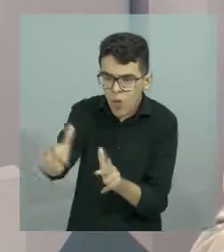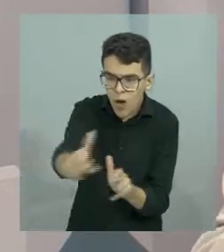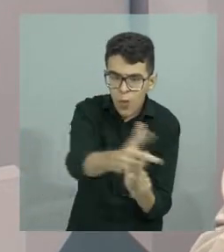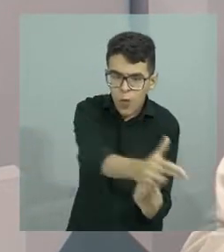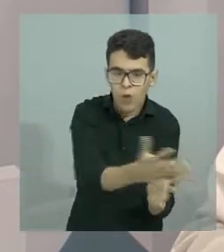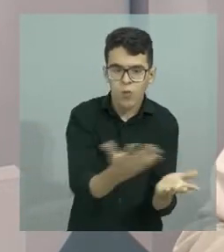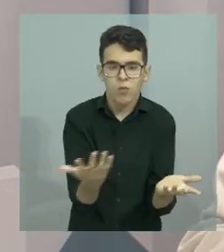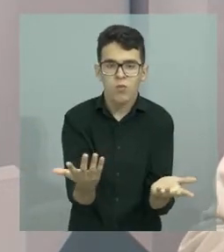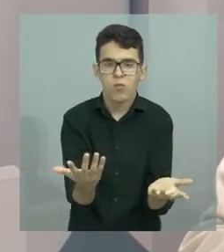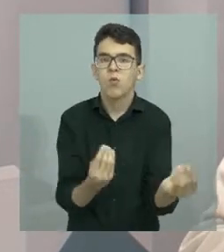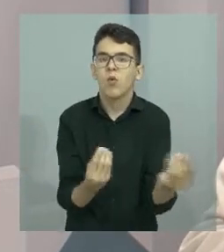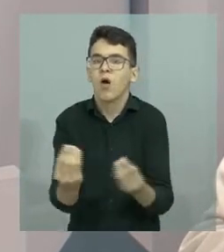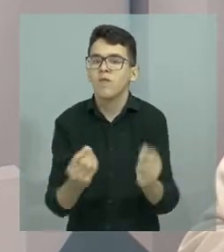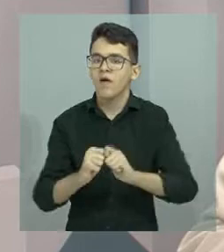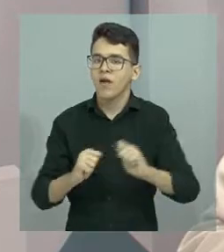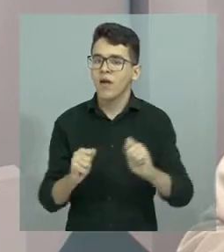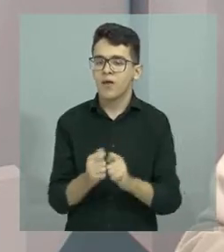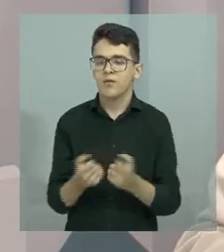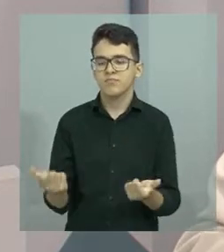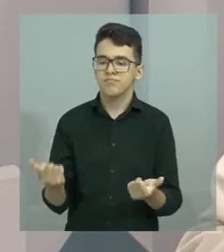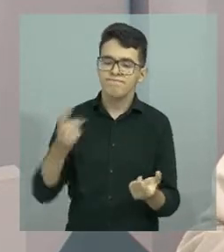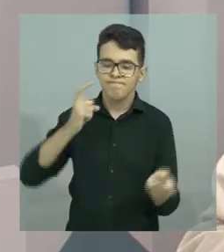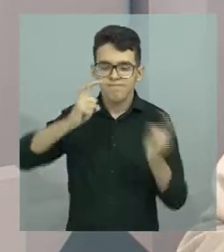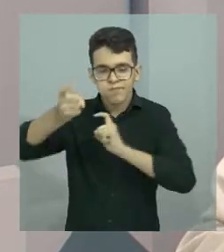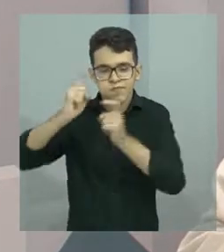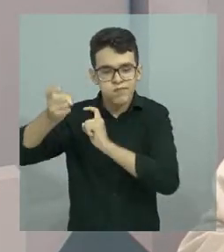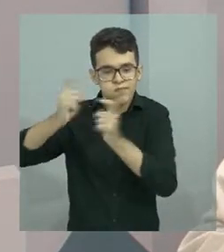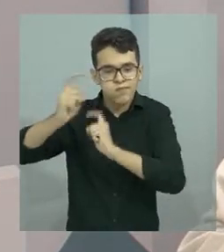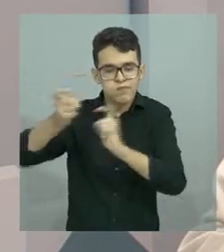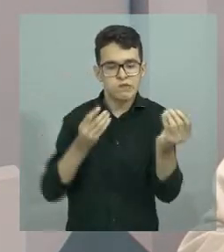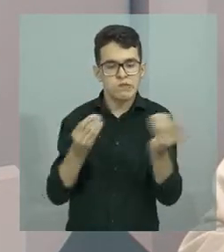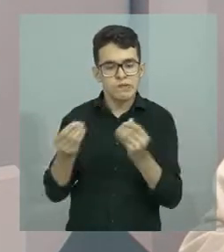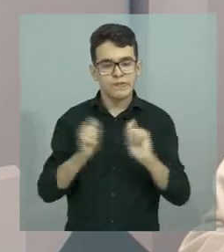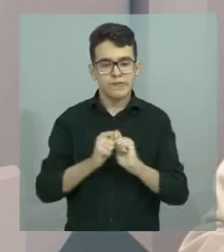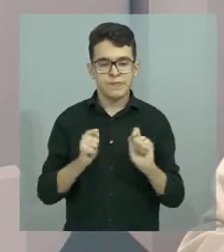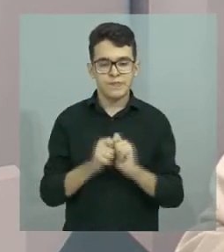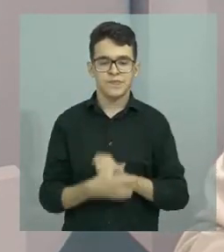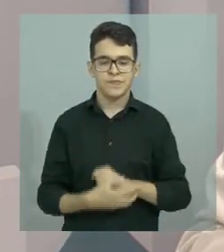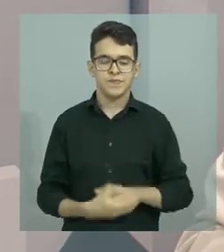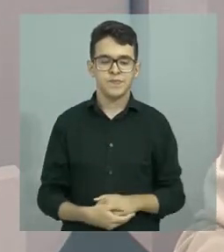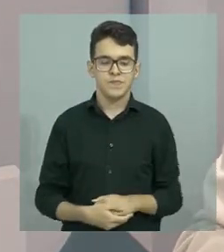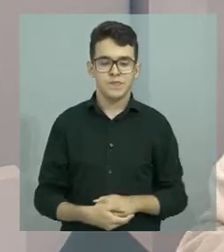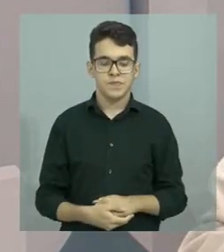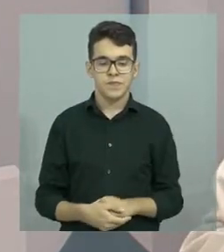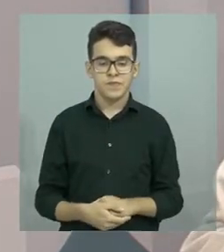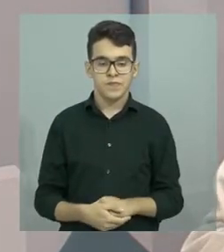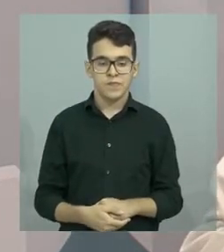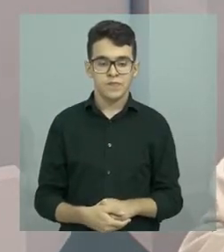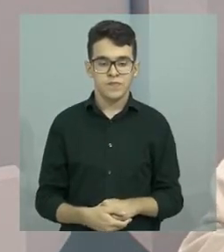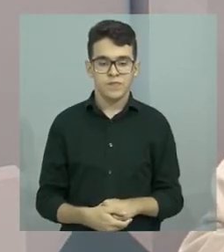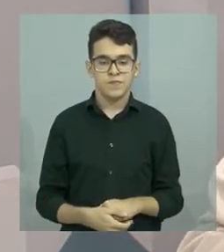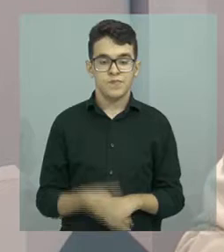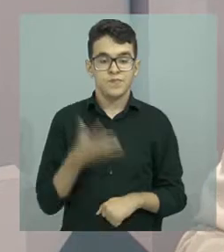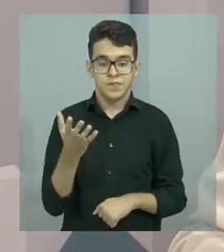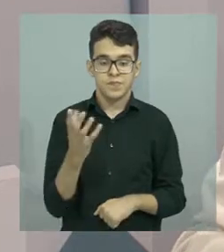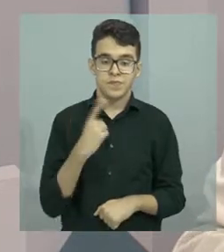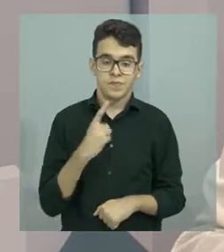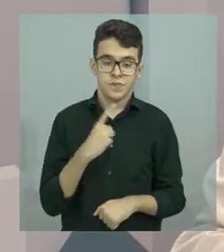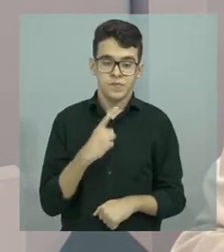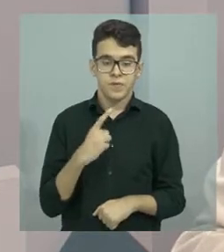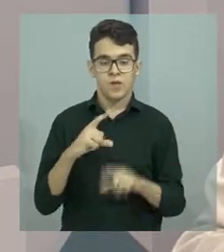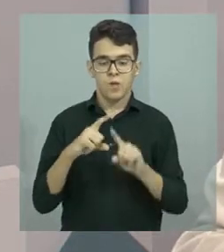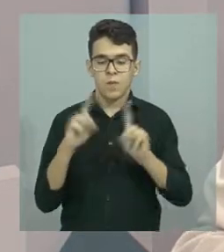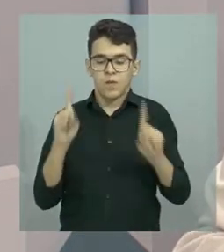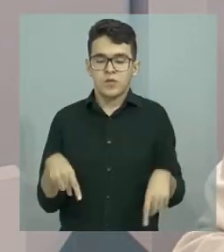demandam medidas de médio e longo prazo para a sua resolução. E esses planos precisam